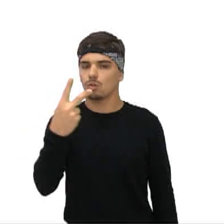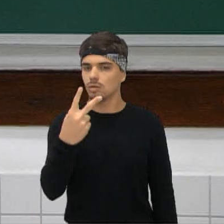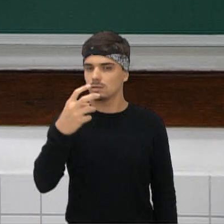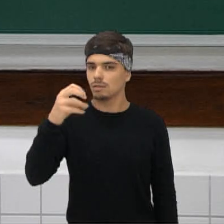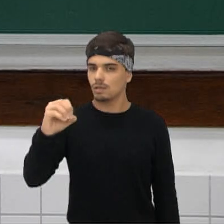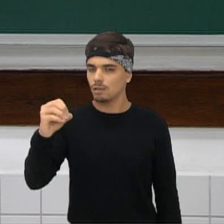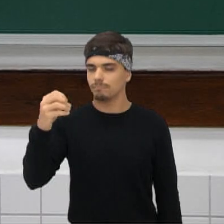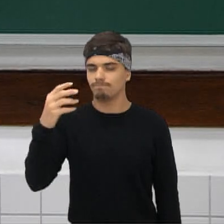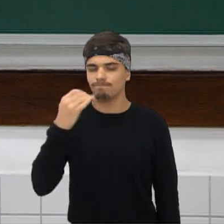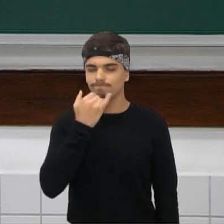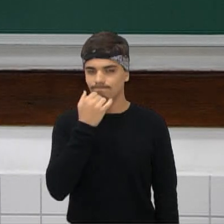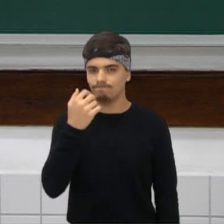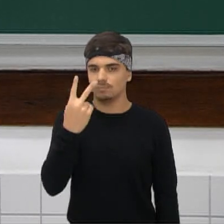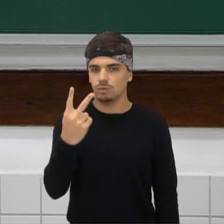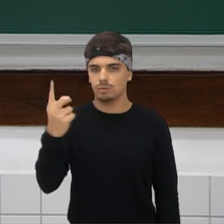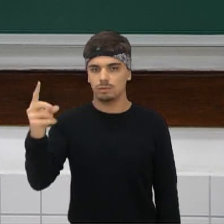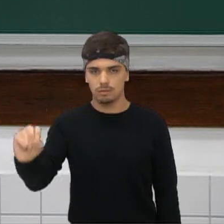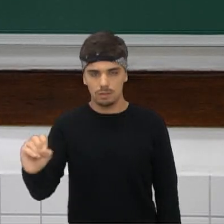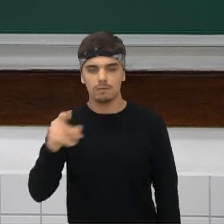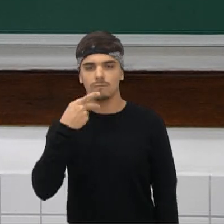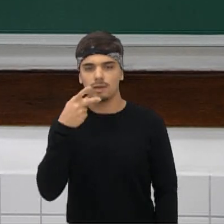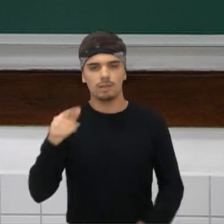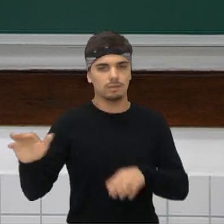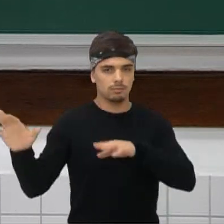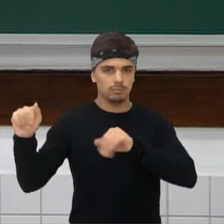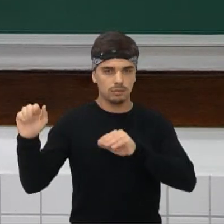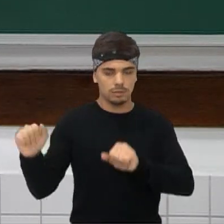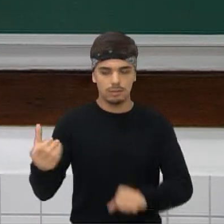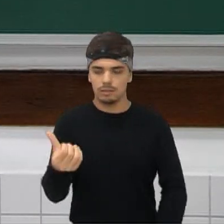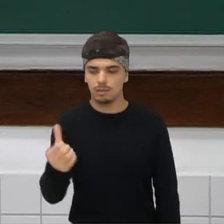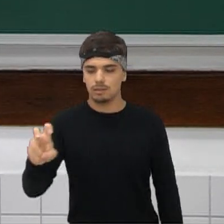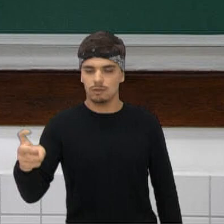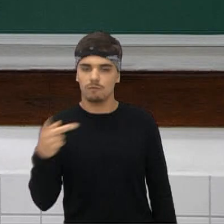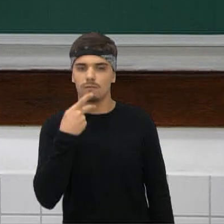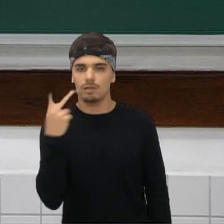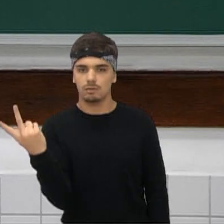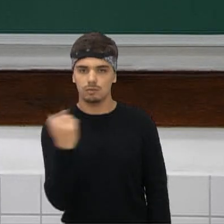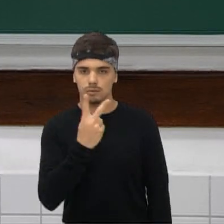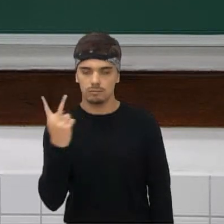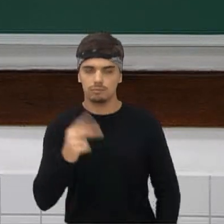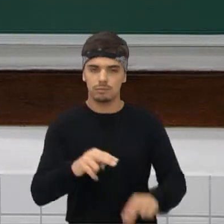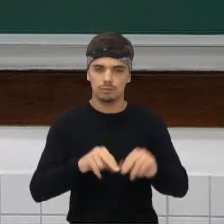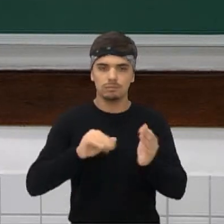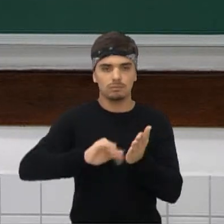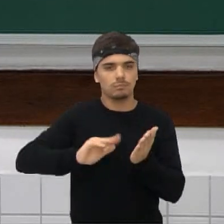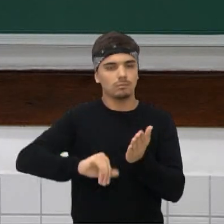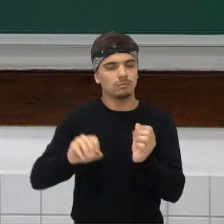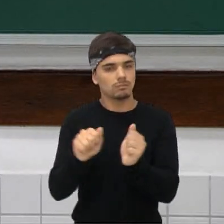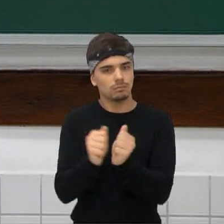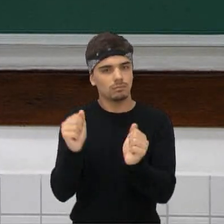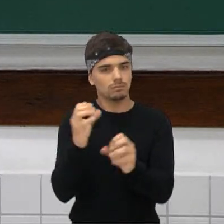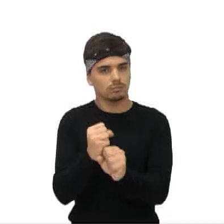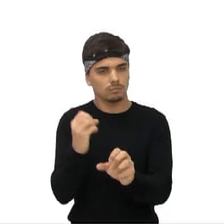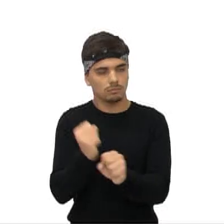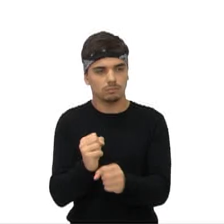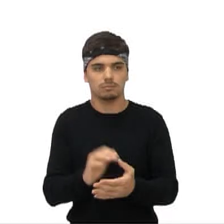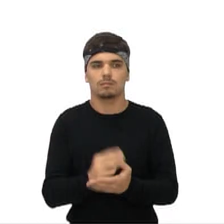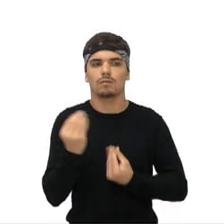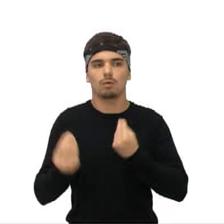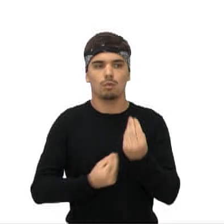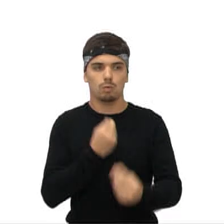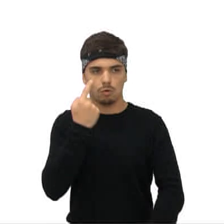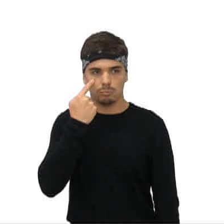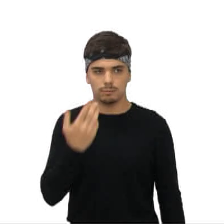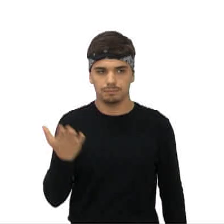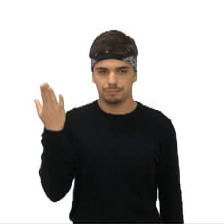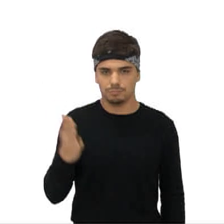os 65 falam os dois. Por isso que eu retiro para fazer o meu cálculo. Então, você veja aqui como é que fica. O total